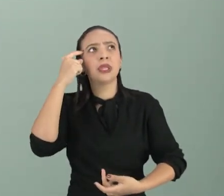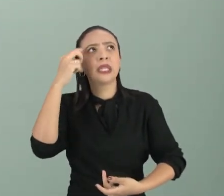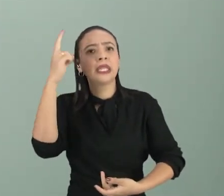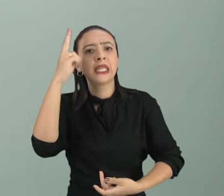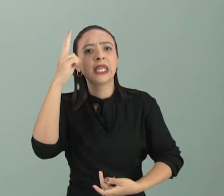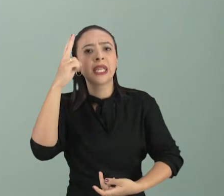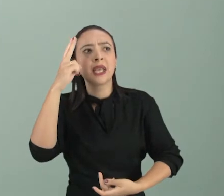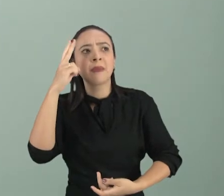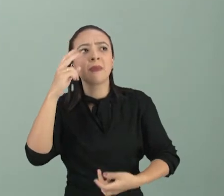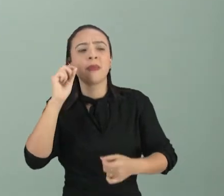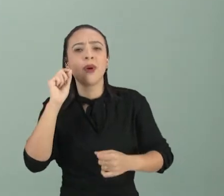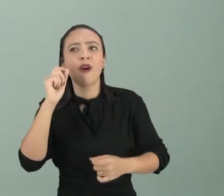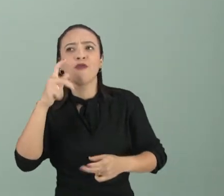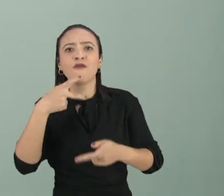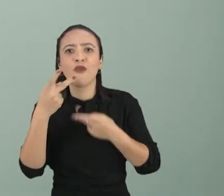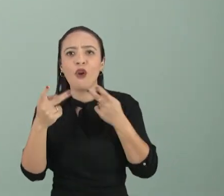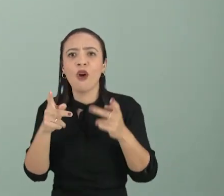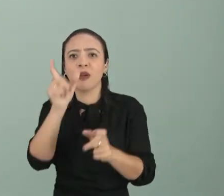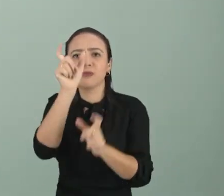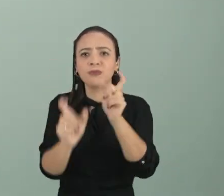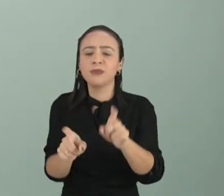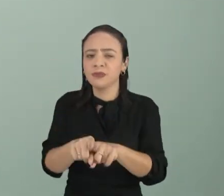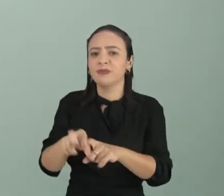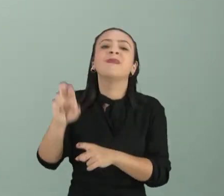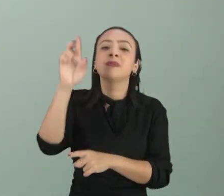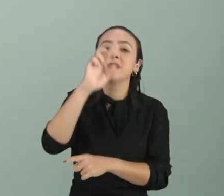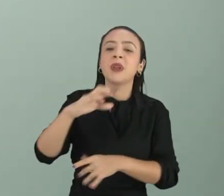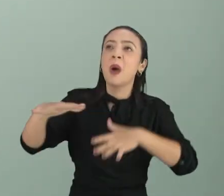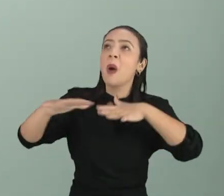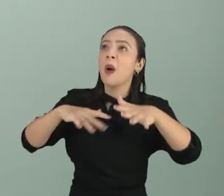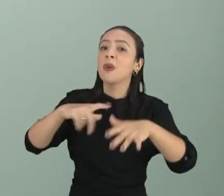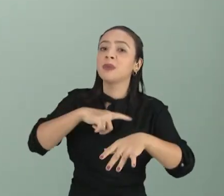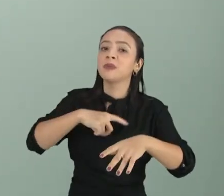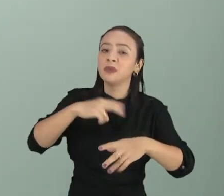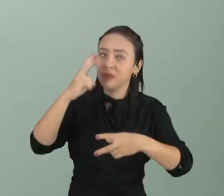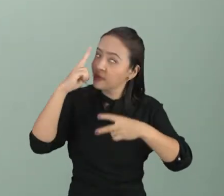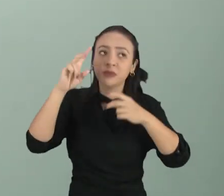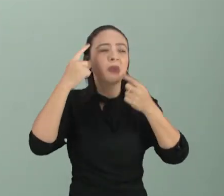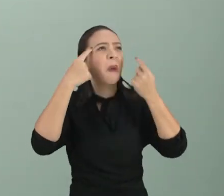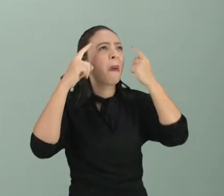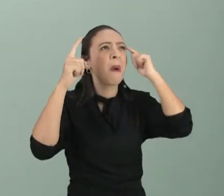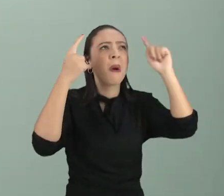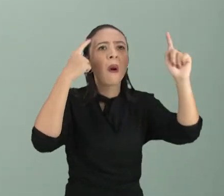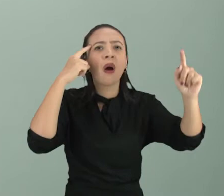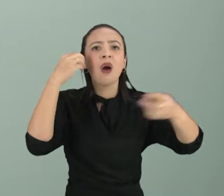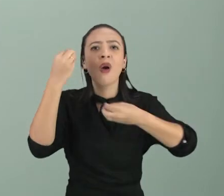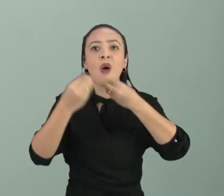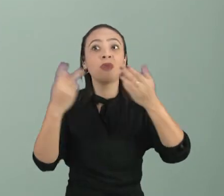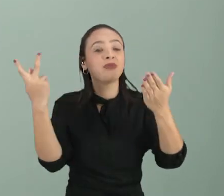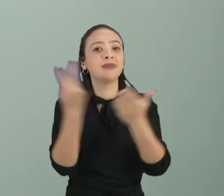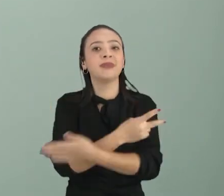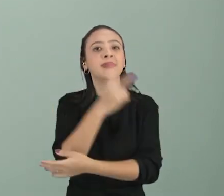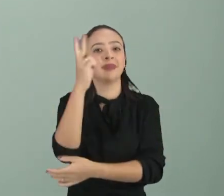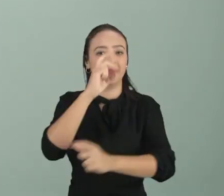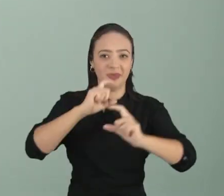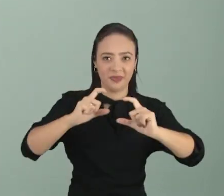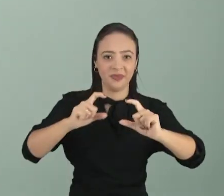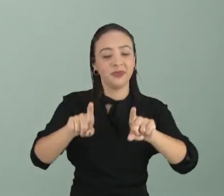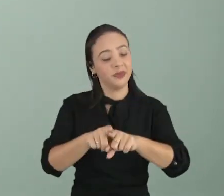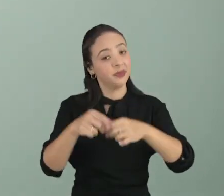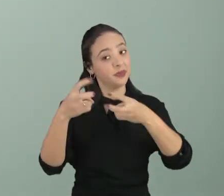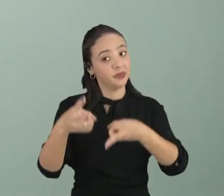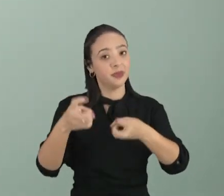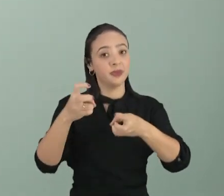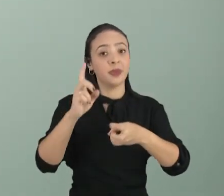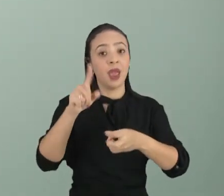a voz dos personagens, você observa movimento na história em quadrinhos, você observa que mesmo